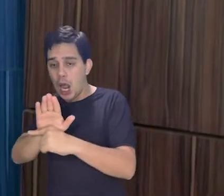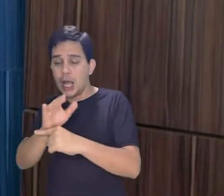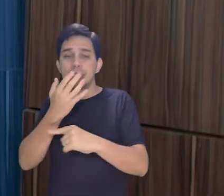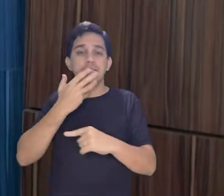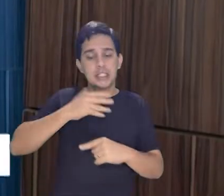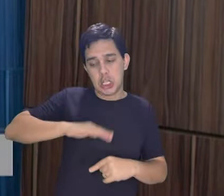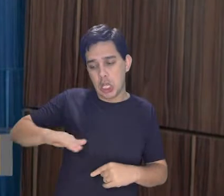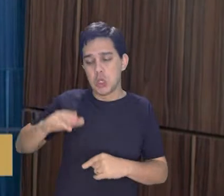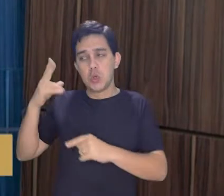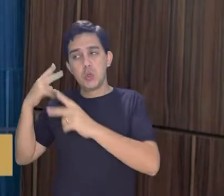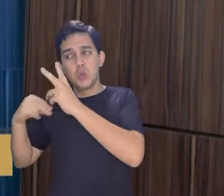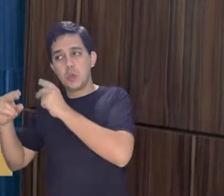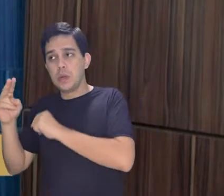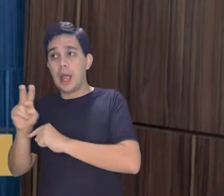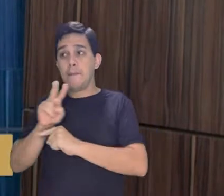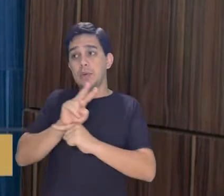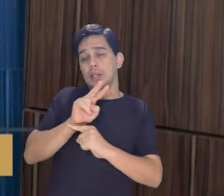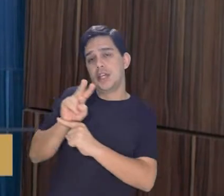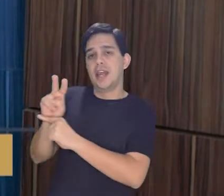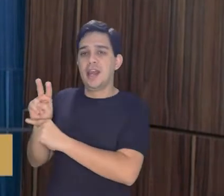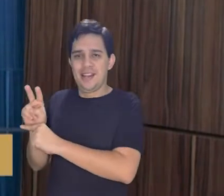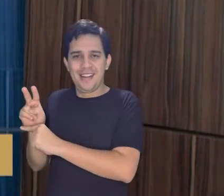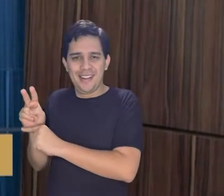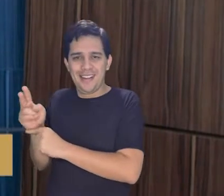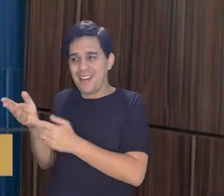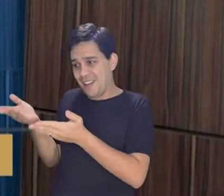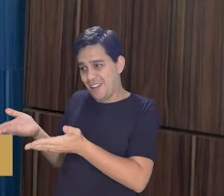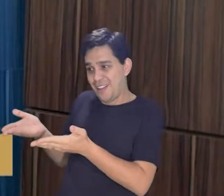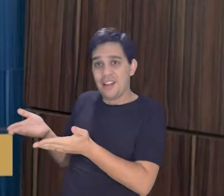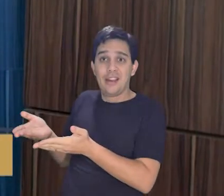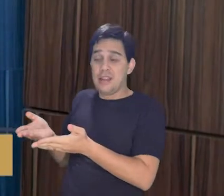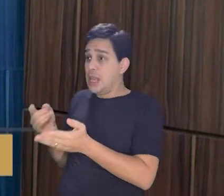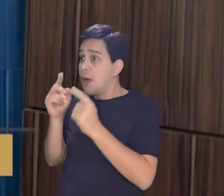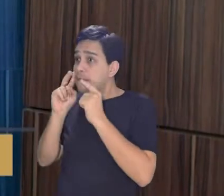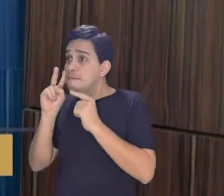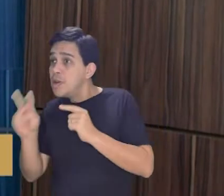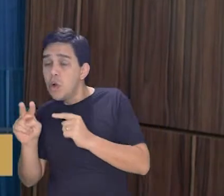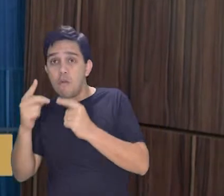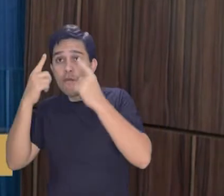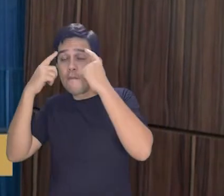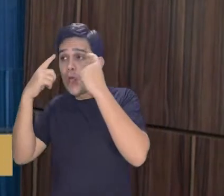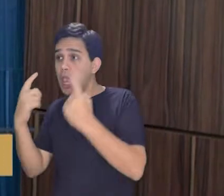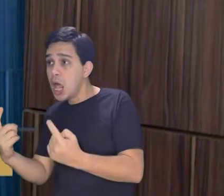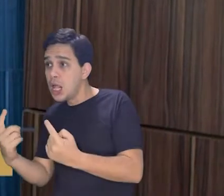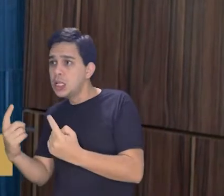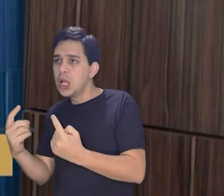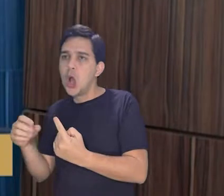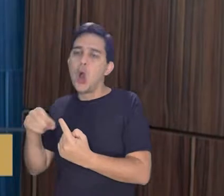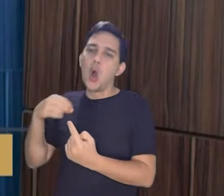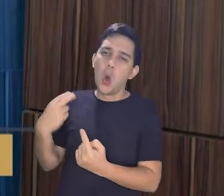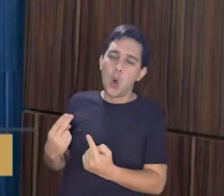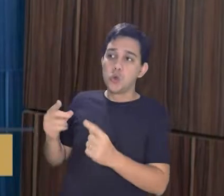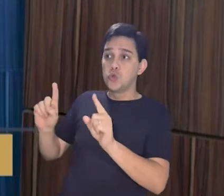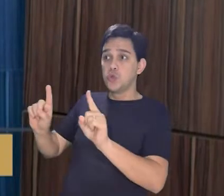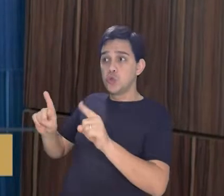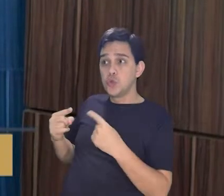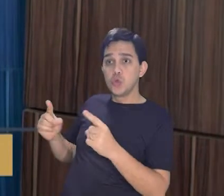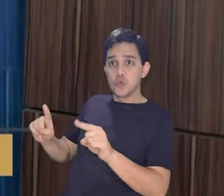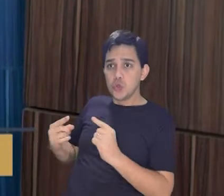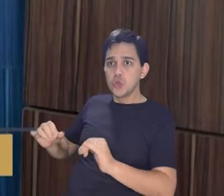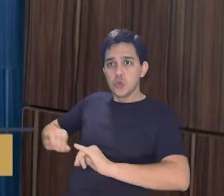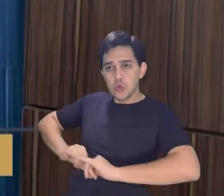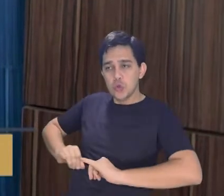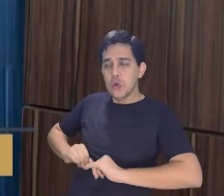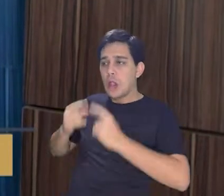nacionalmente como a Lei da Escuta Protegida, porque ela regulamenta a forma como a criança e adolescente vai ser ouvida pela rede de proteção